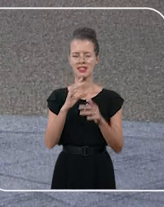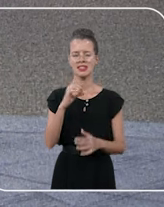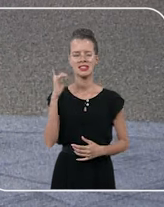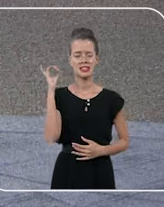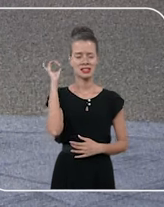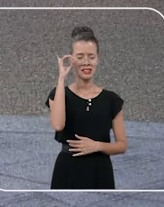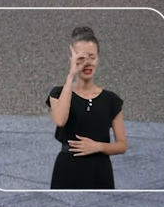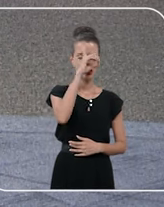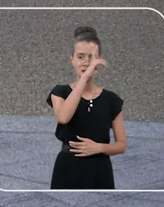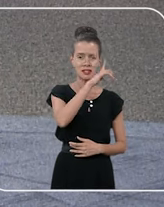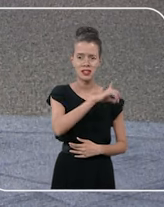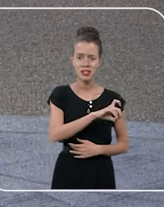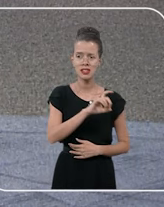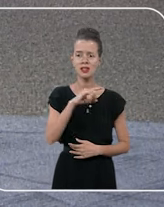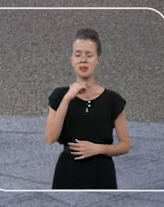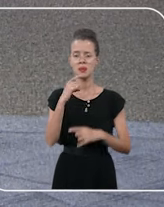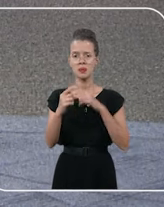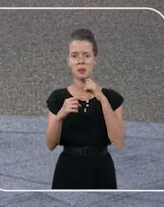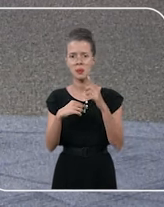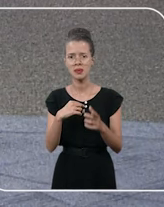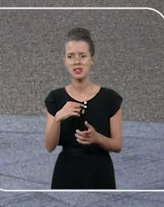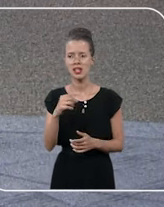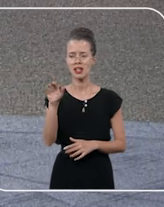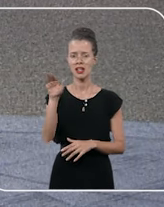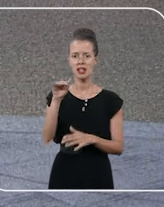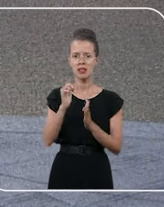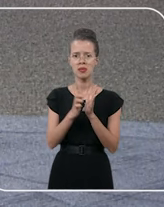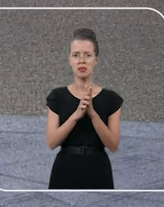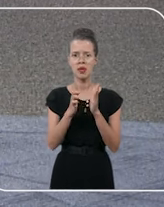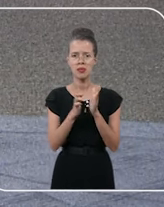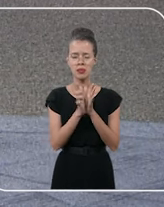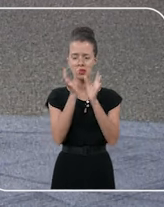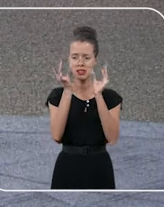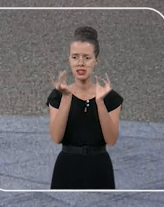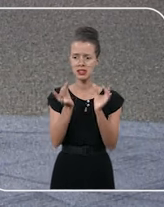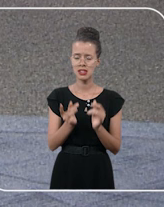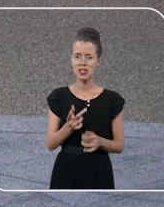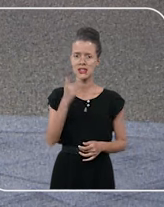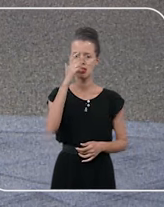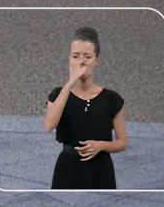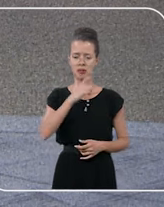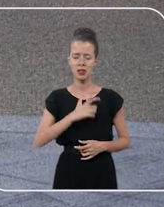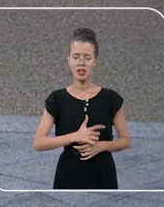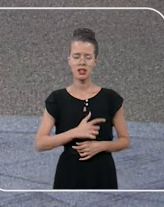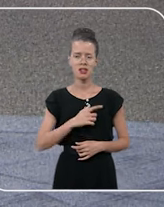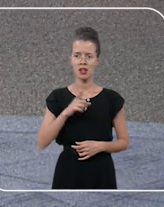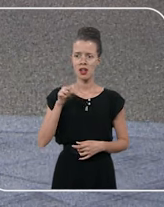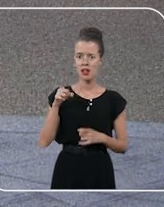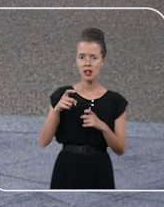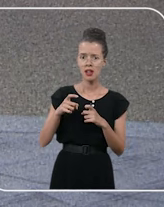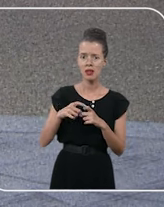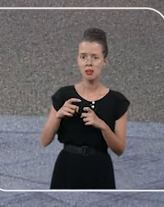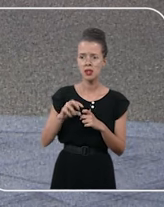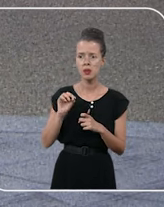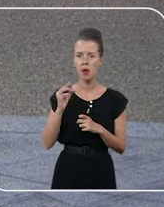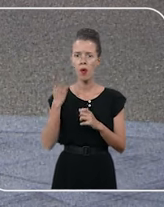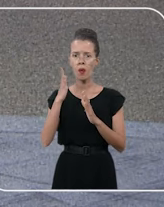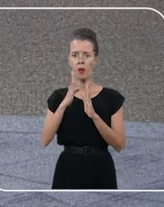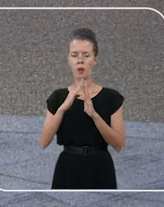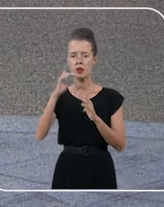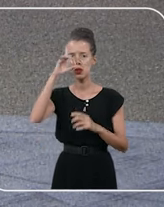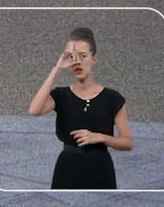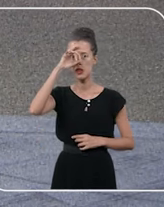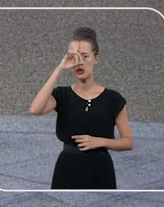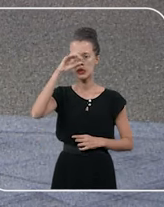processo ainda demorado. O médico ou o hospital ainda se recusa ou podem se recusar a oferecer isso ao